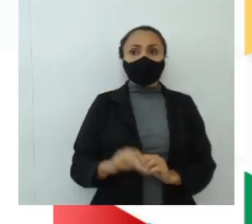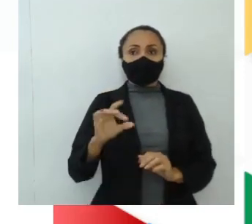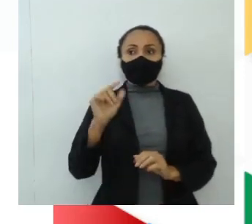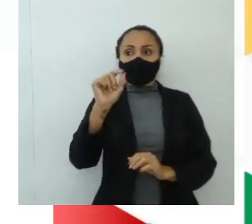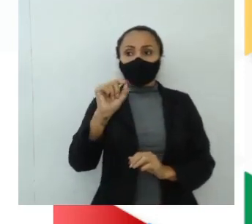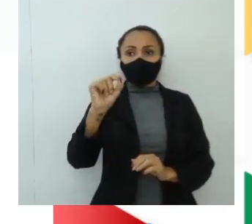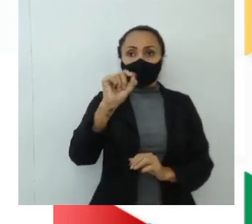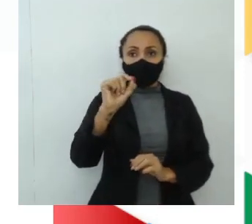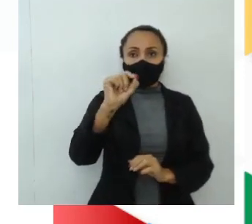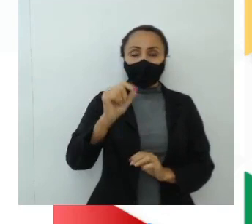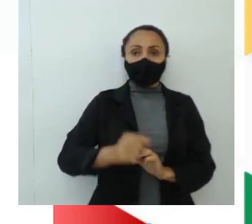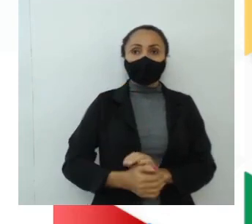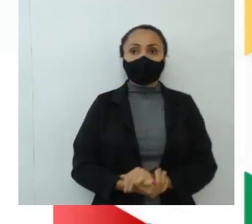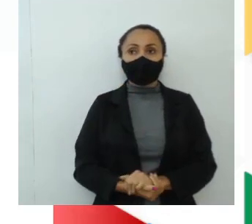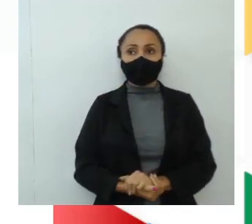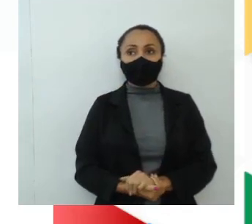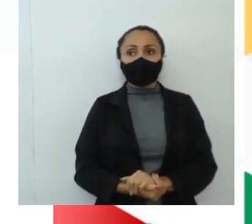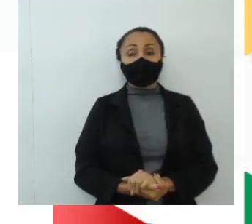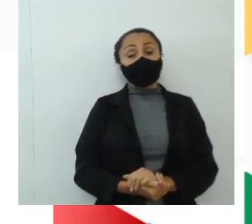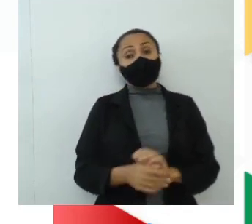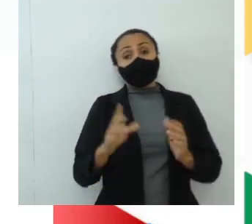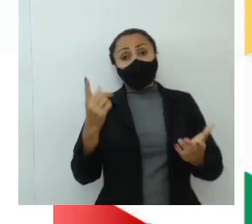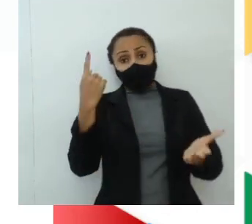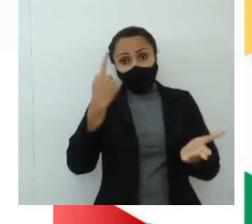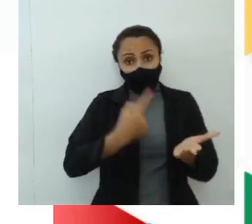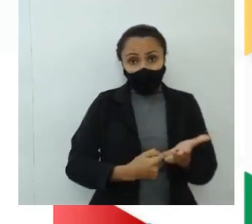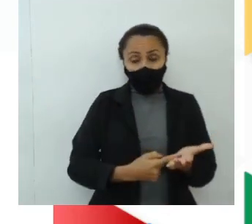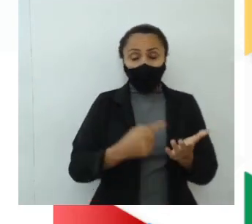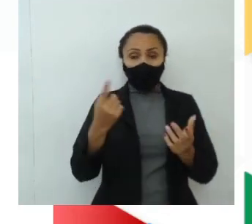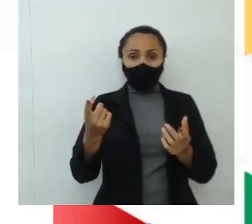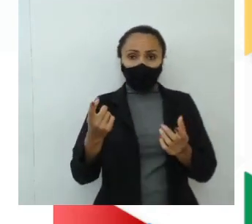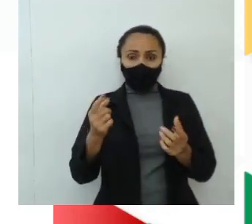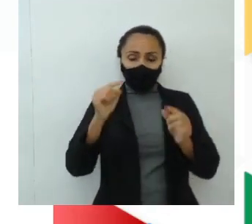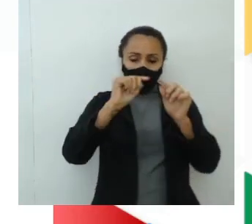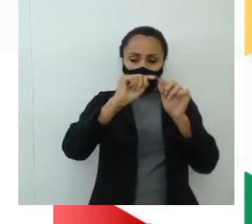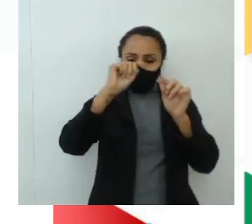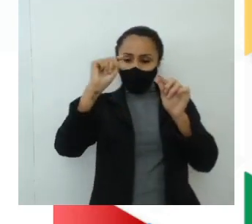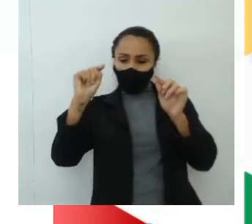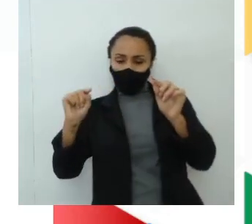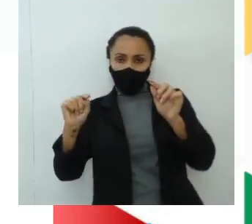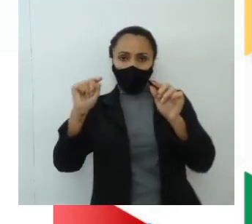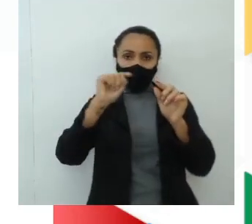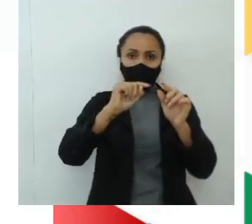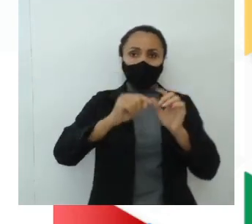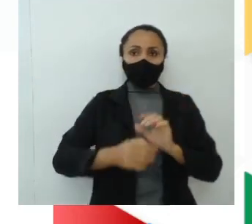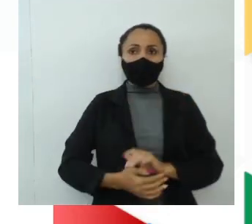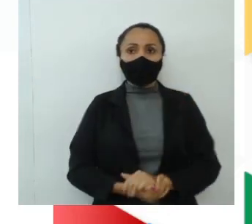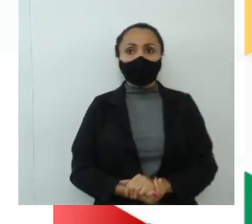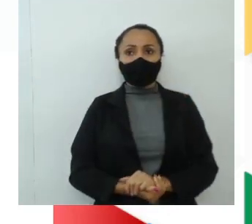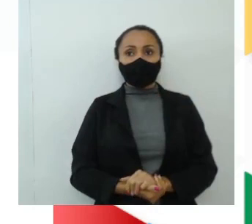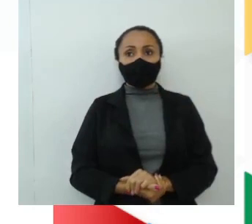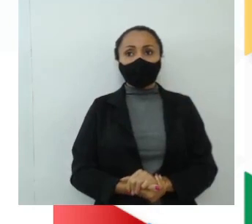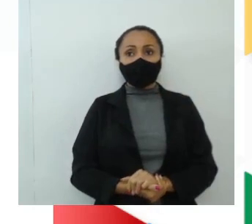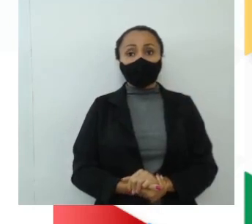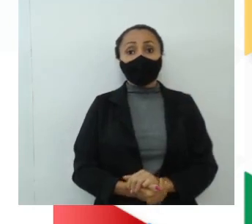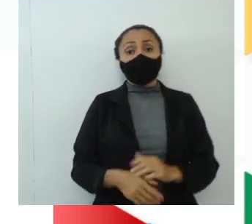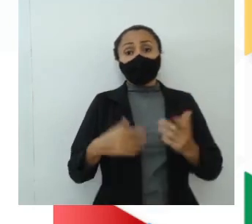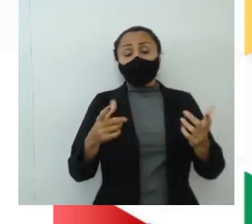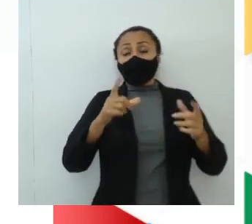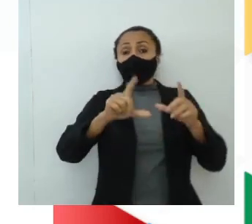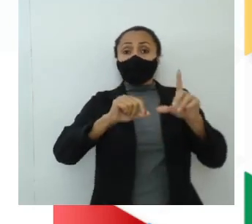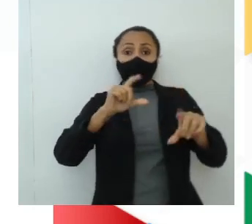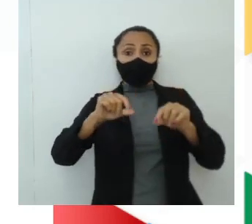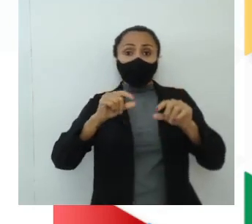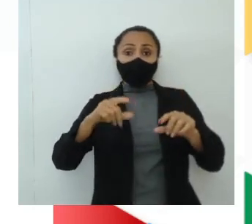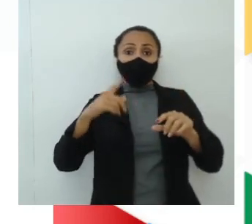foi rotacionado de acordo com determinado ângulo e sentido, porque aí você escolhe qual o sentido,